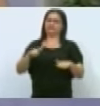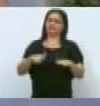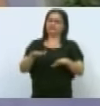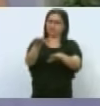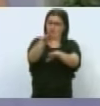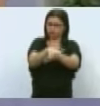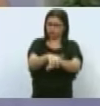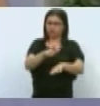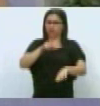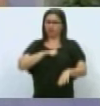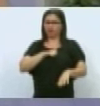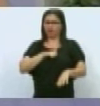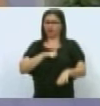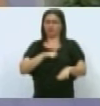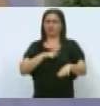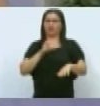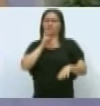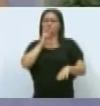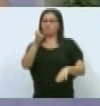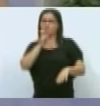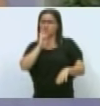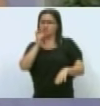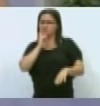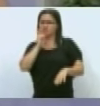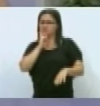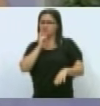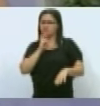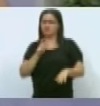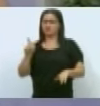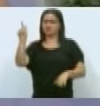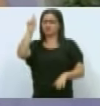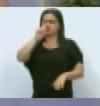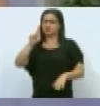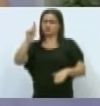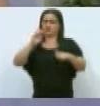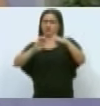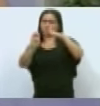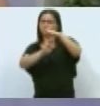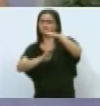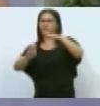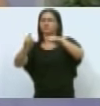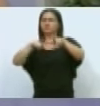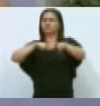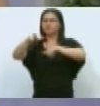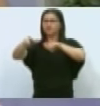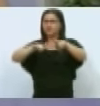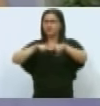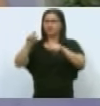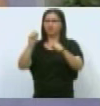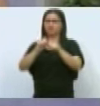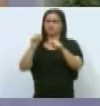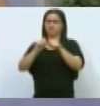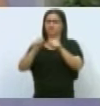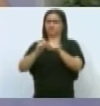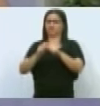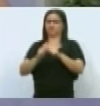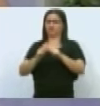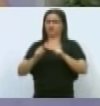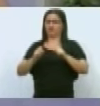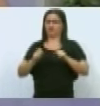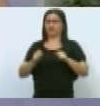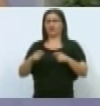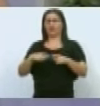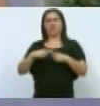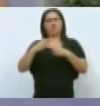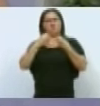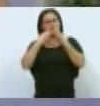em Mirassol que fez uma contratação muito bacana de 2 surdos para a área de produção. E olha, gente, a contratação foi tão boa